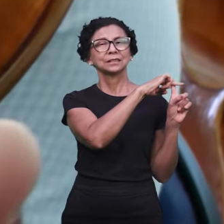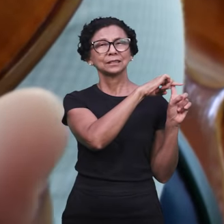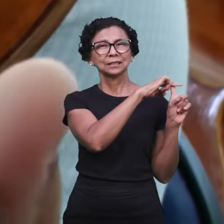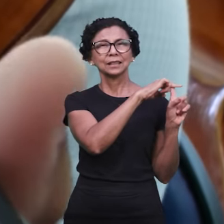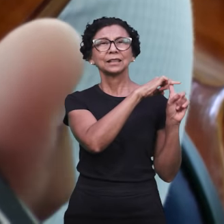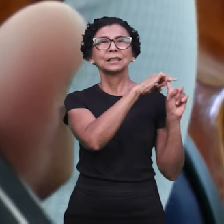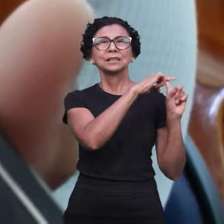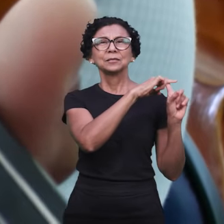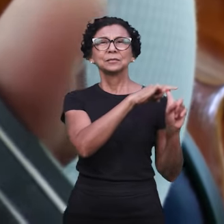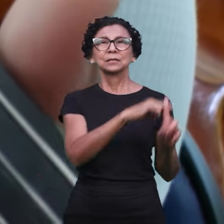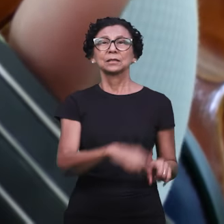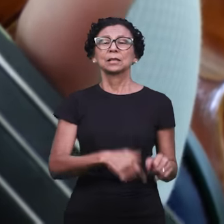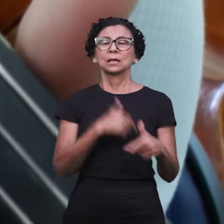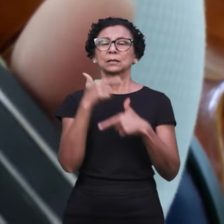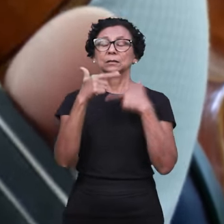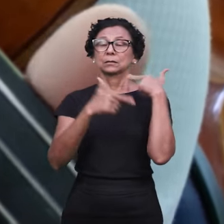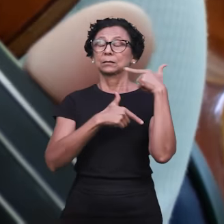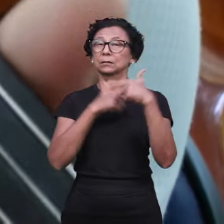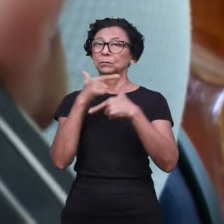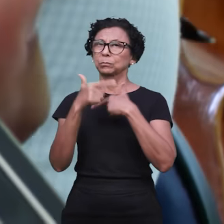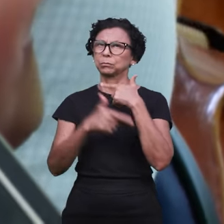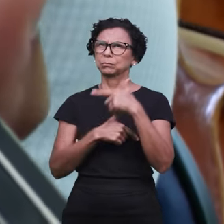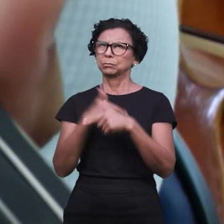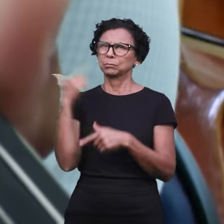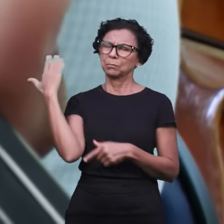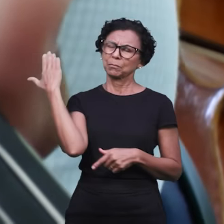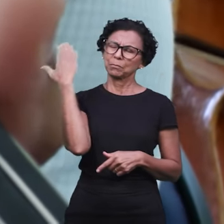morte. As muitas